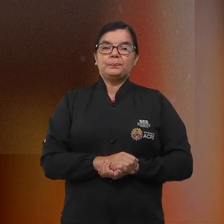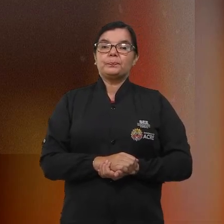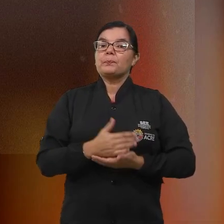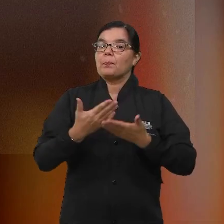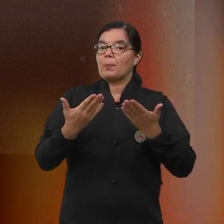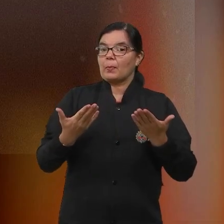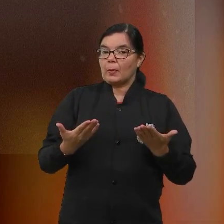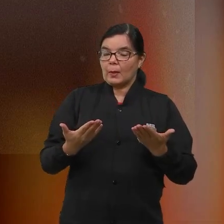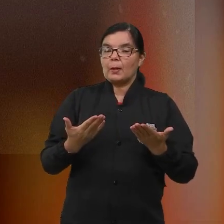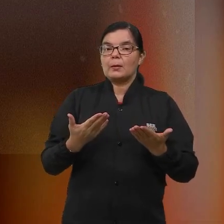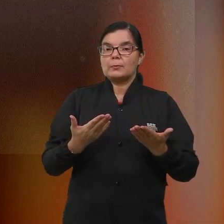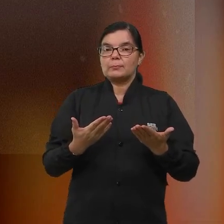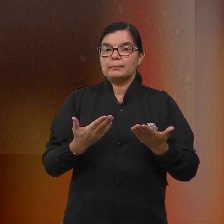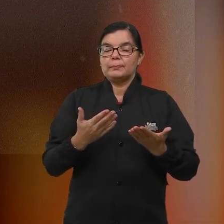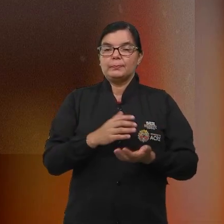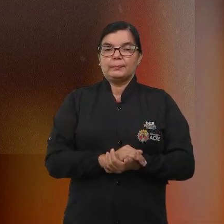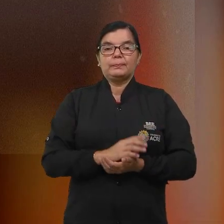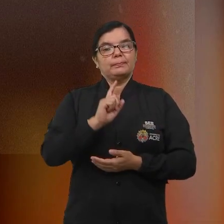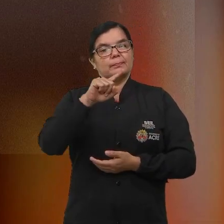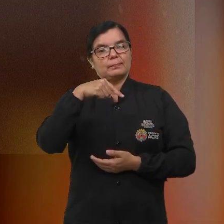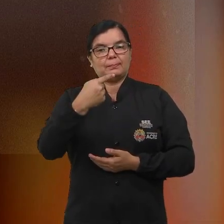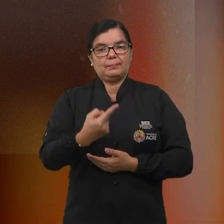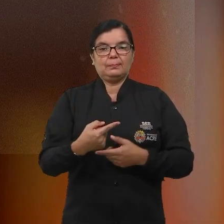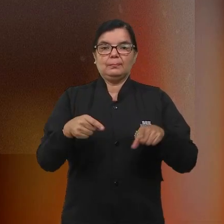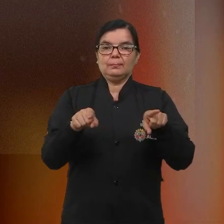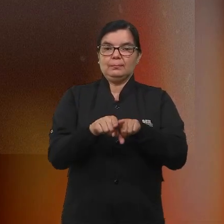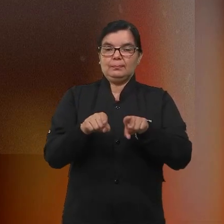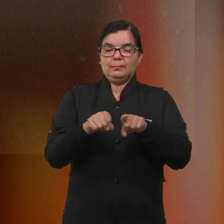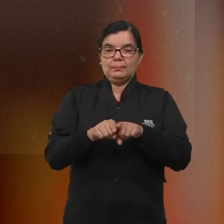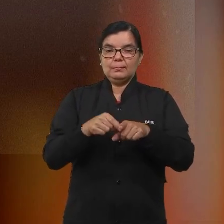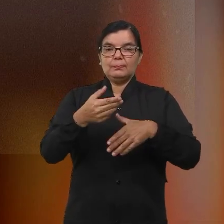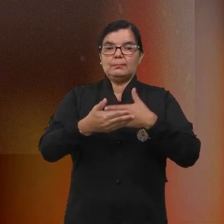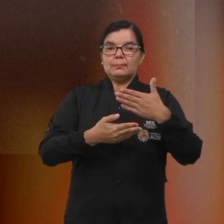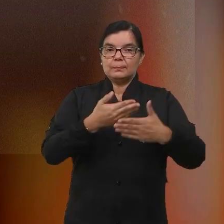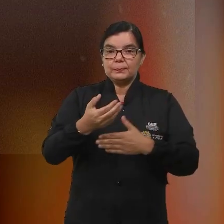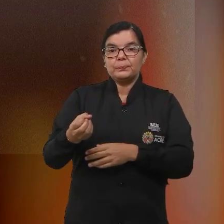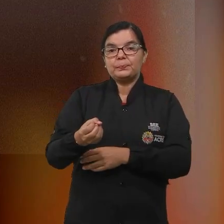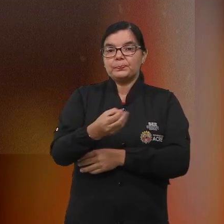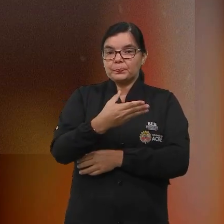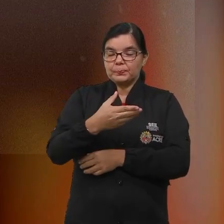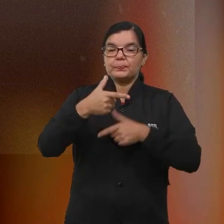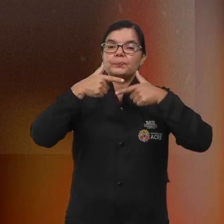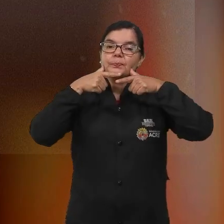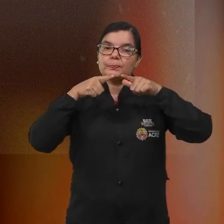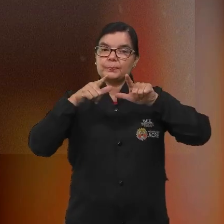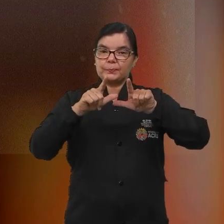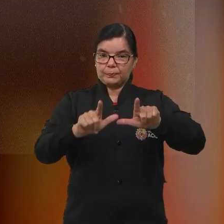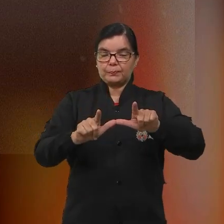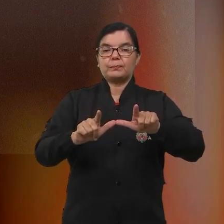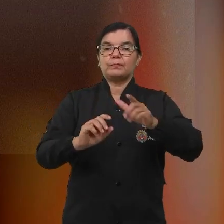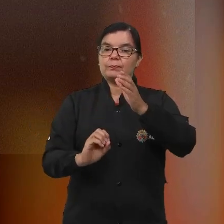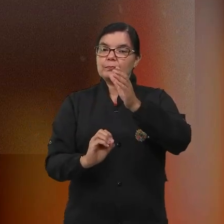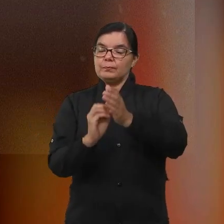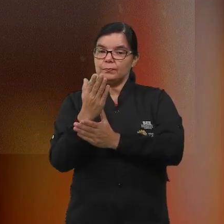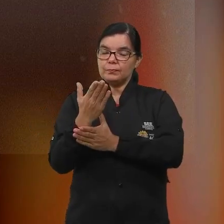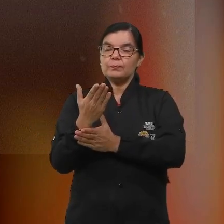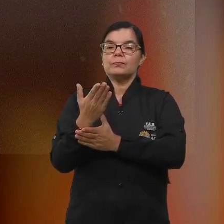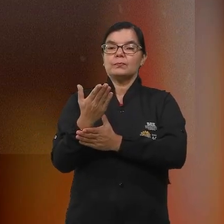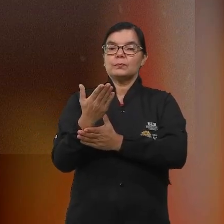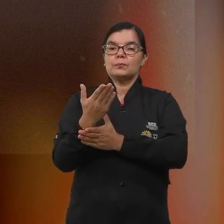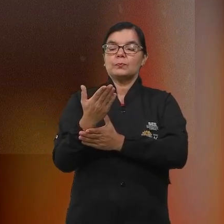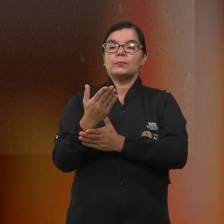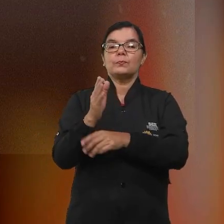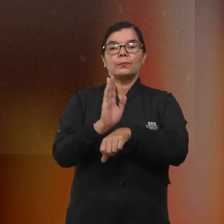E aí, gente, ao decorrer do tempo, novas linguagens foram surgindo e